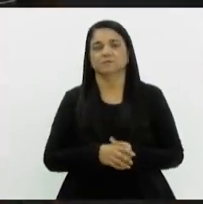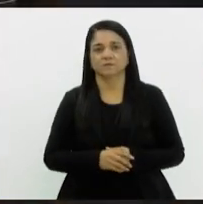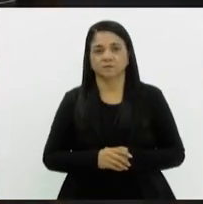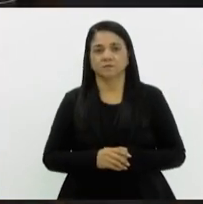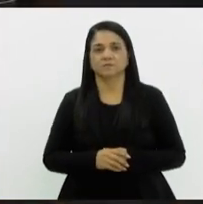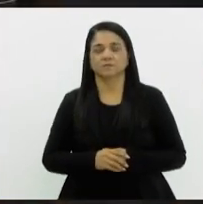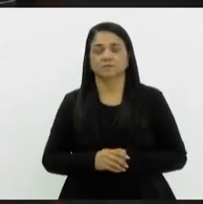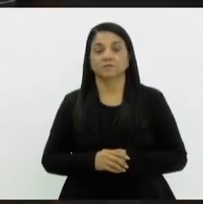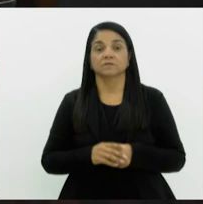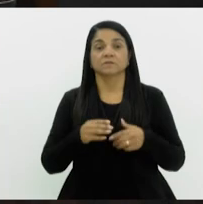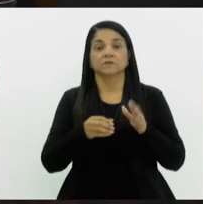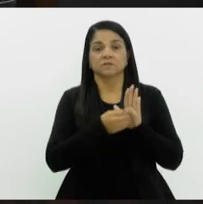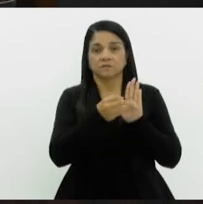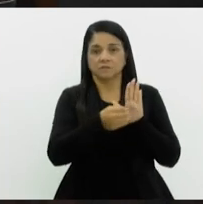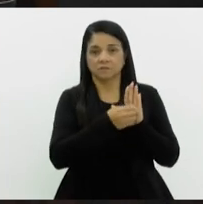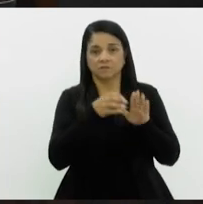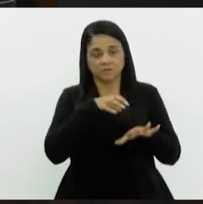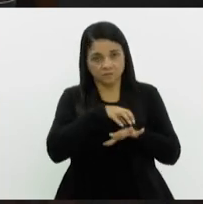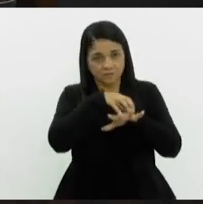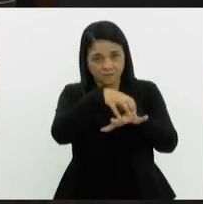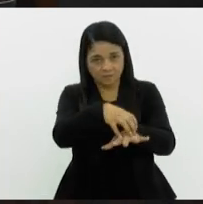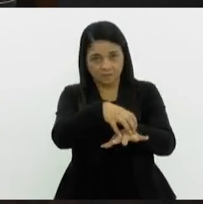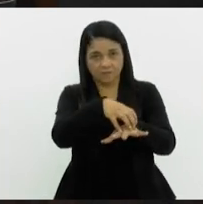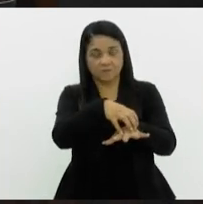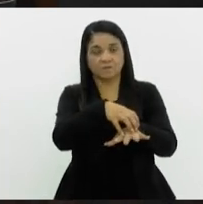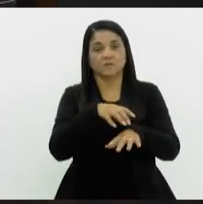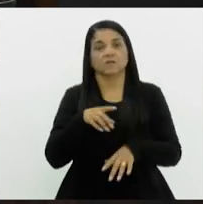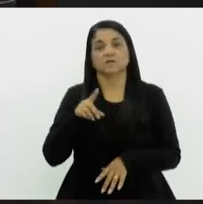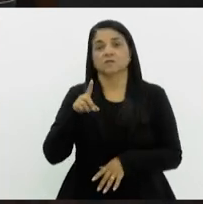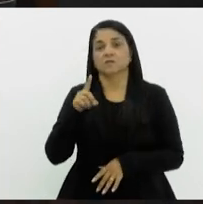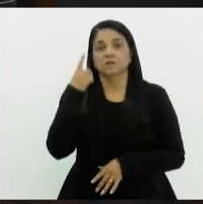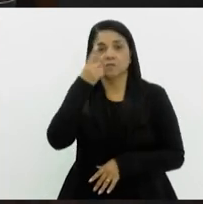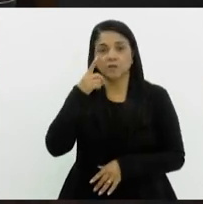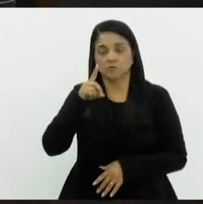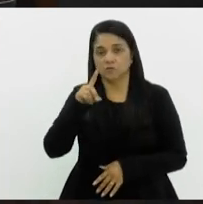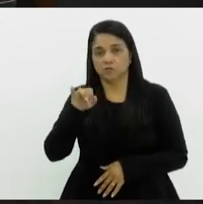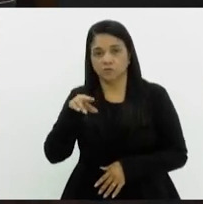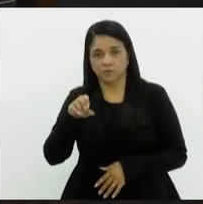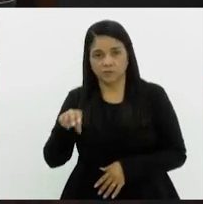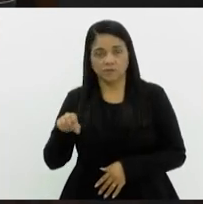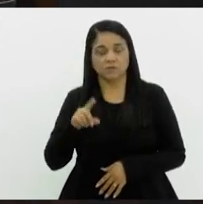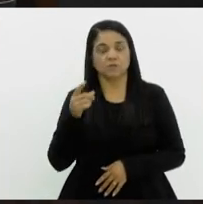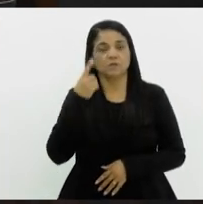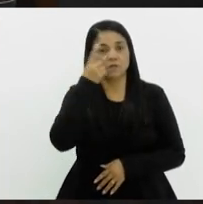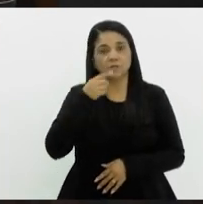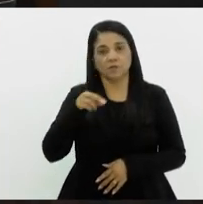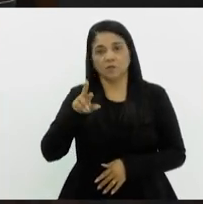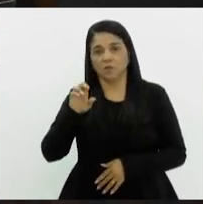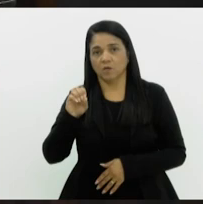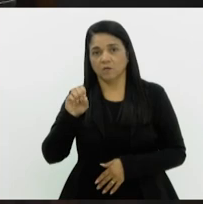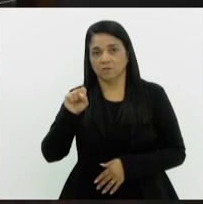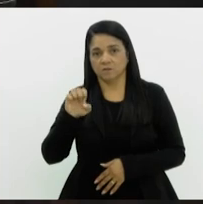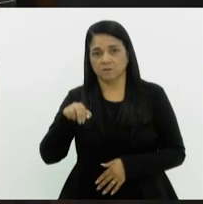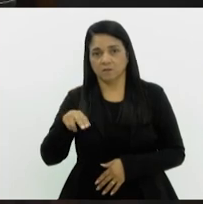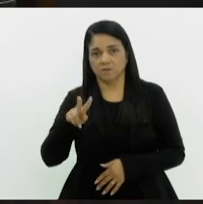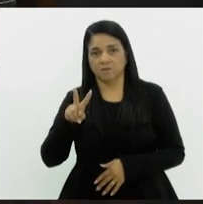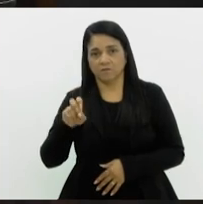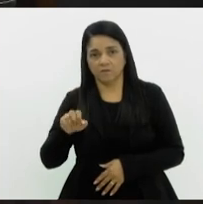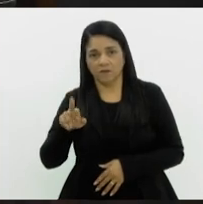Para emitir parecer pela Comissão de Transportes, deputado Dionísio Lins. Deputado Rosenberg Reis, deputado Giovanni